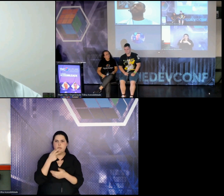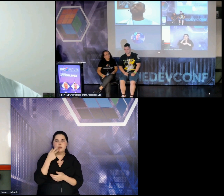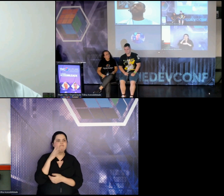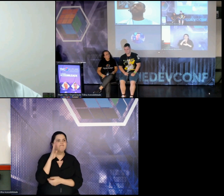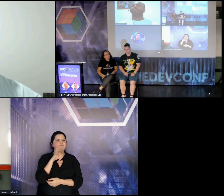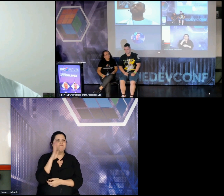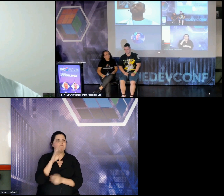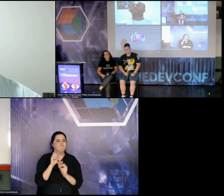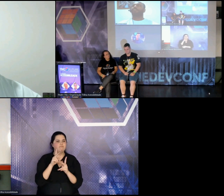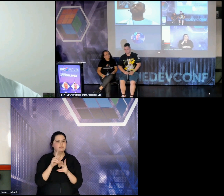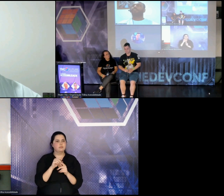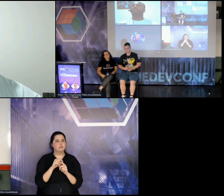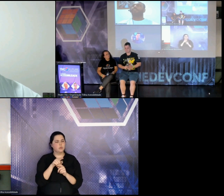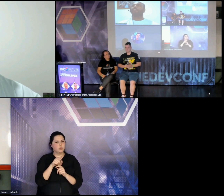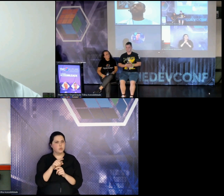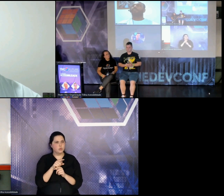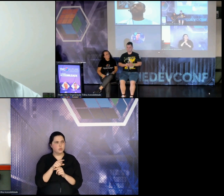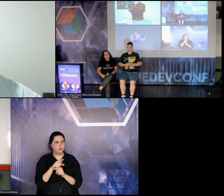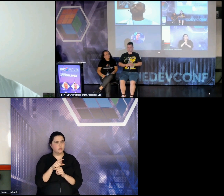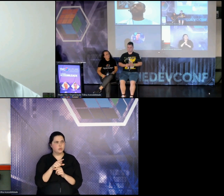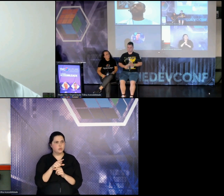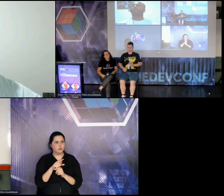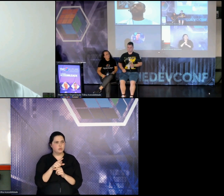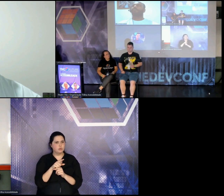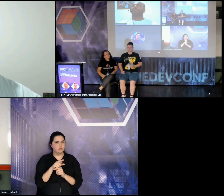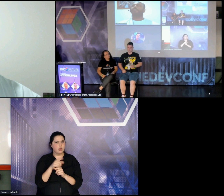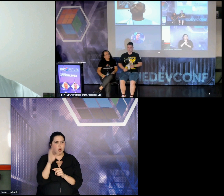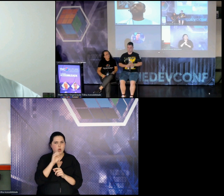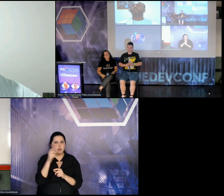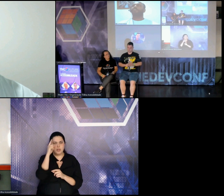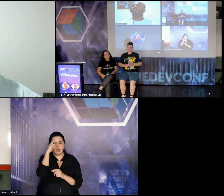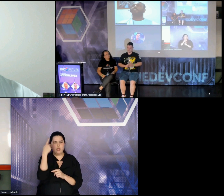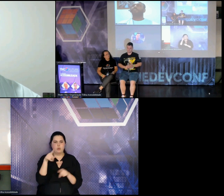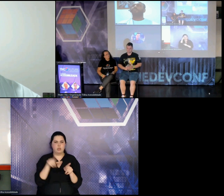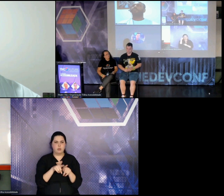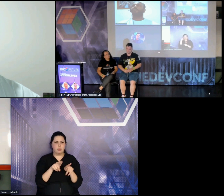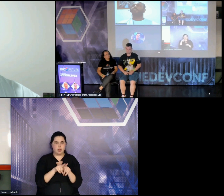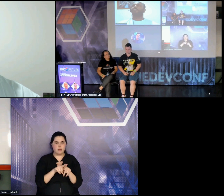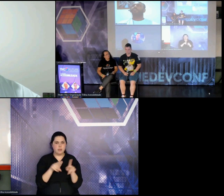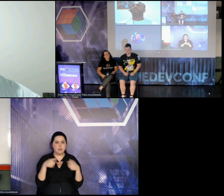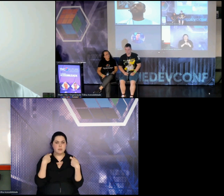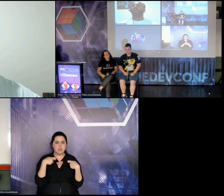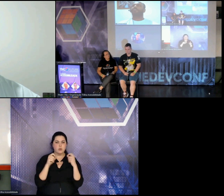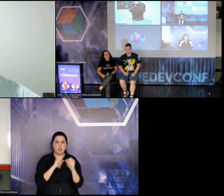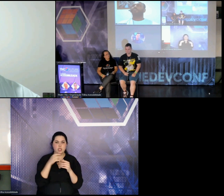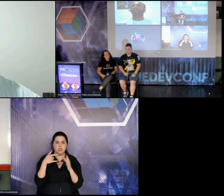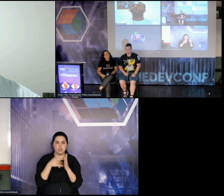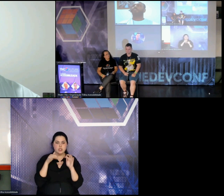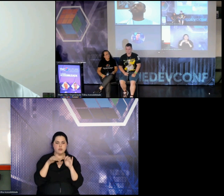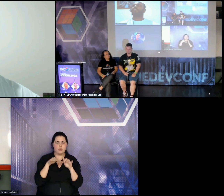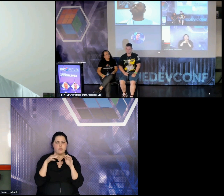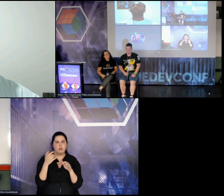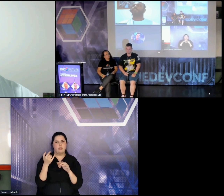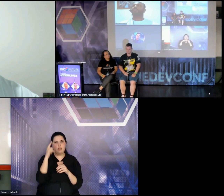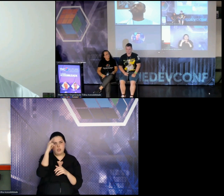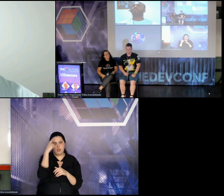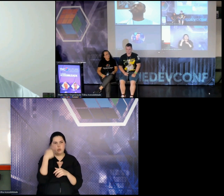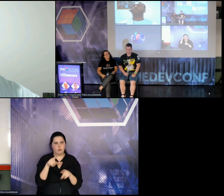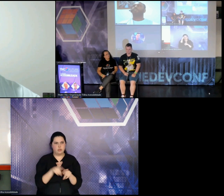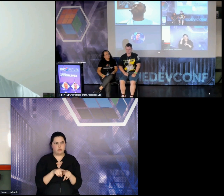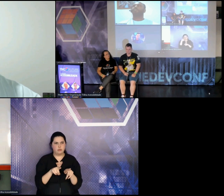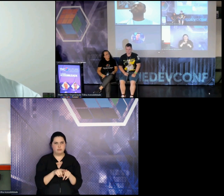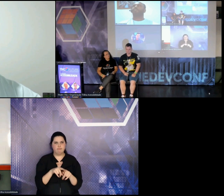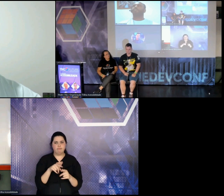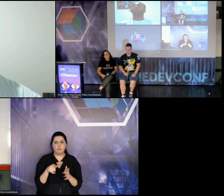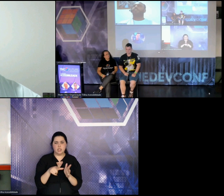legal, você deu uma ótima ideia e a gente precisa agora desenvolver essa ideia. Até então a gente não